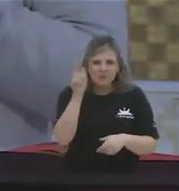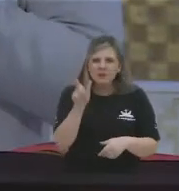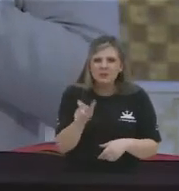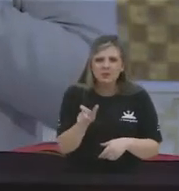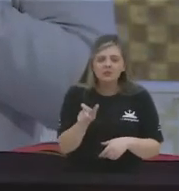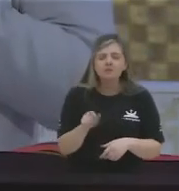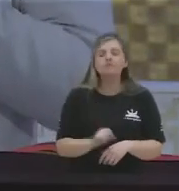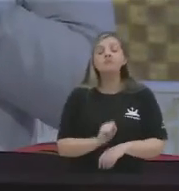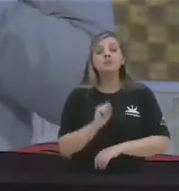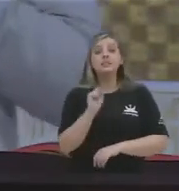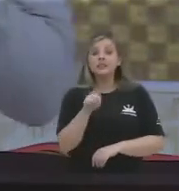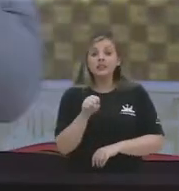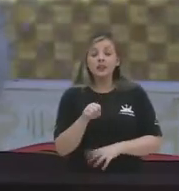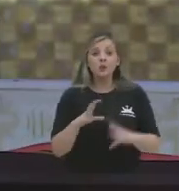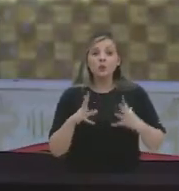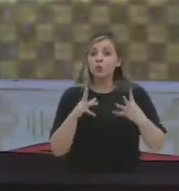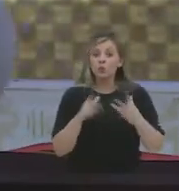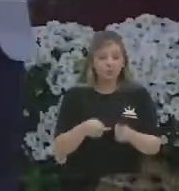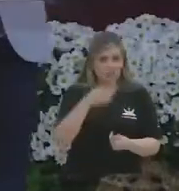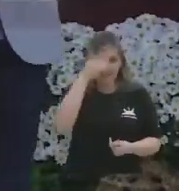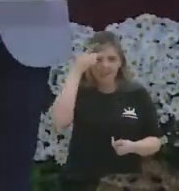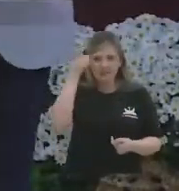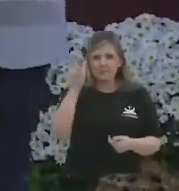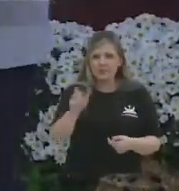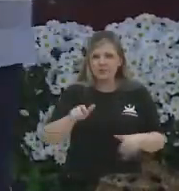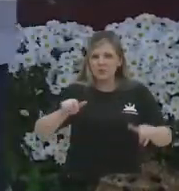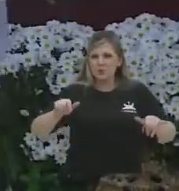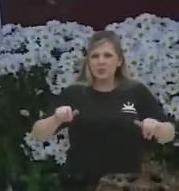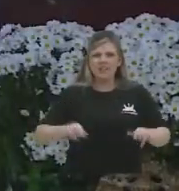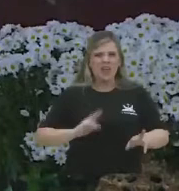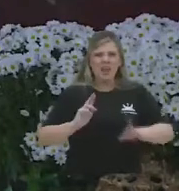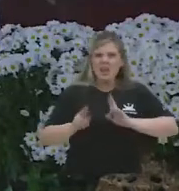Sim, é para todos, independente de religião ou não.